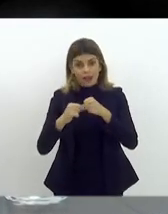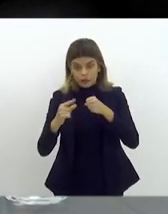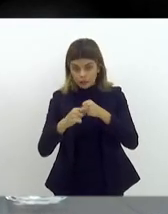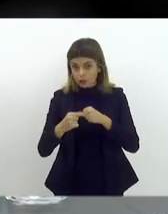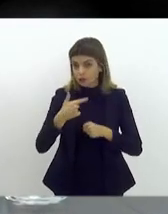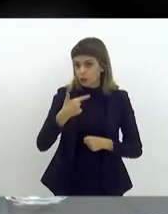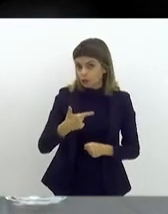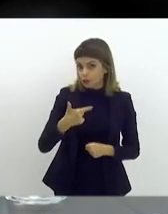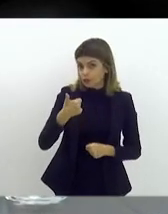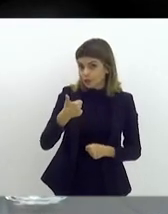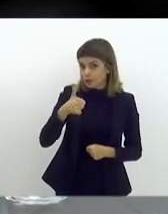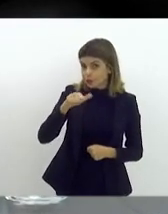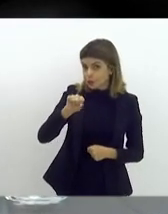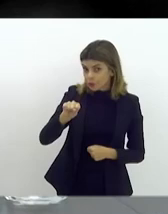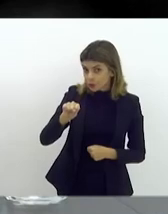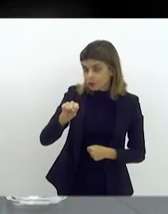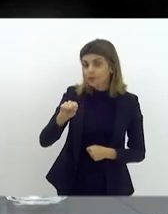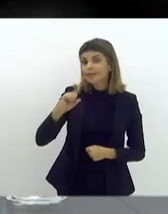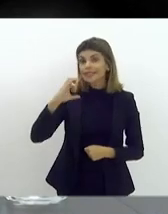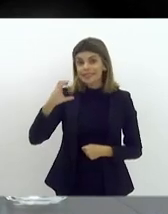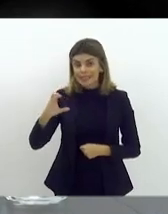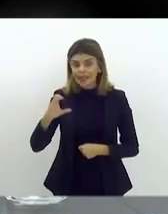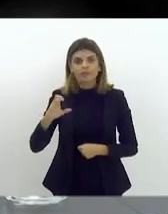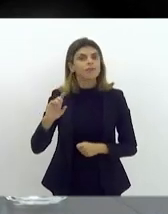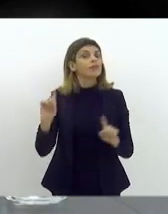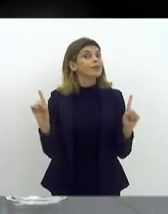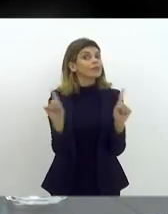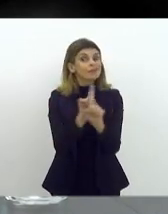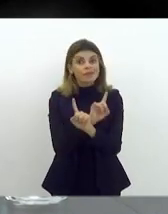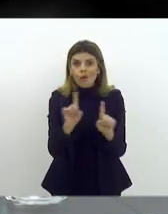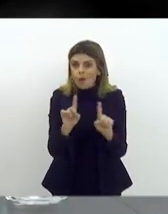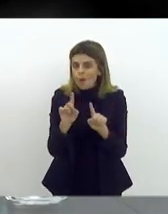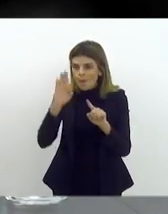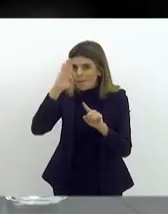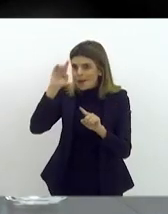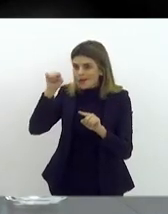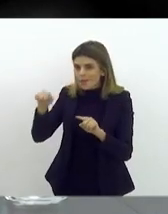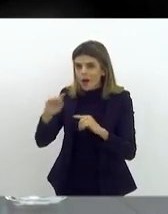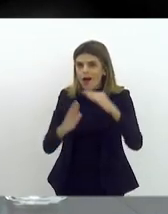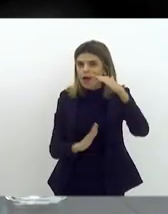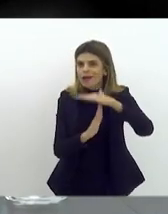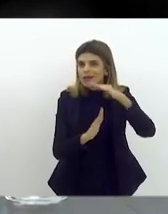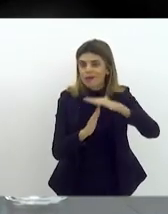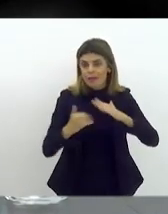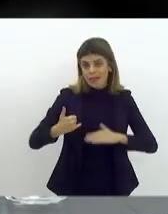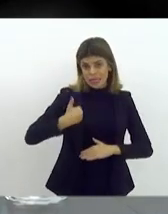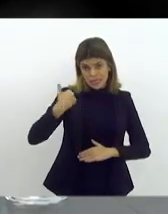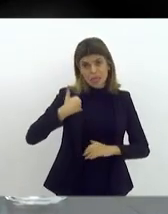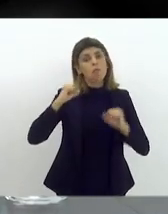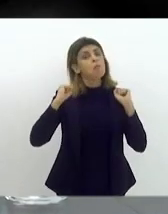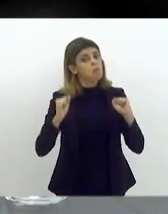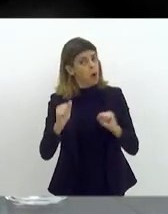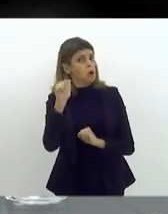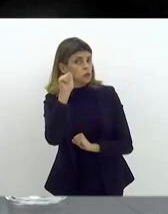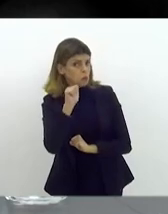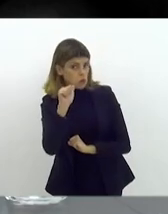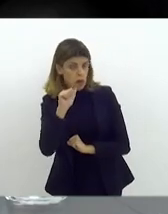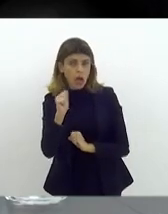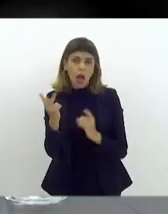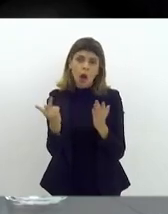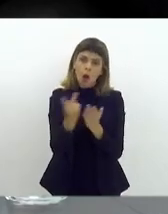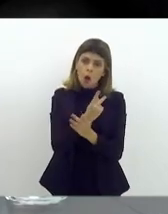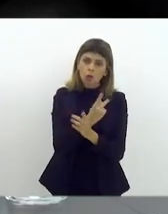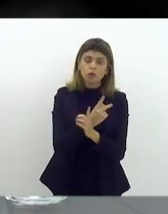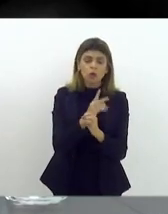Lembrando que as vulnerabilidades não se limitam a questão da idade a gente pode ter ali uma mulher em situação de vulnerabilidade que